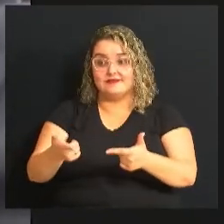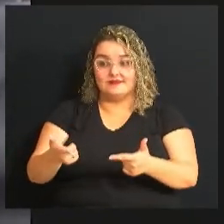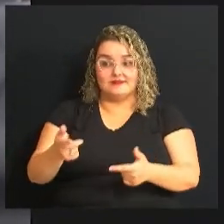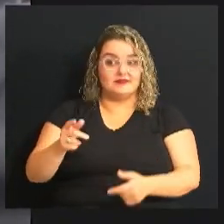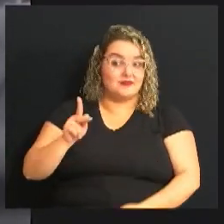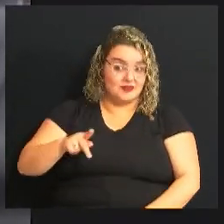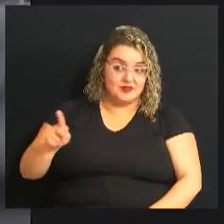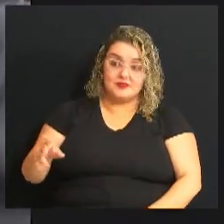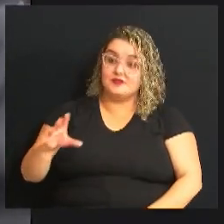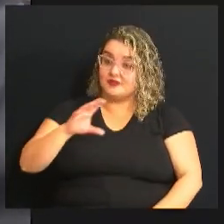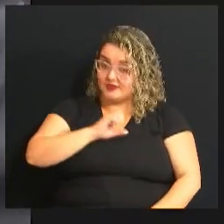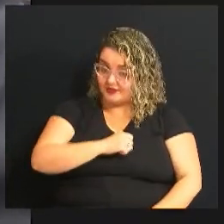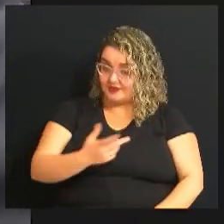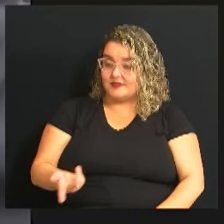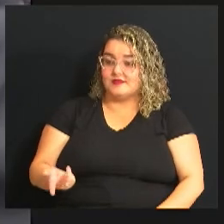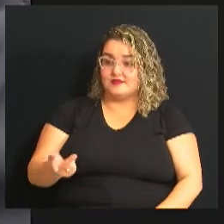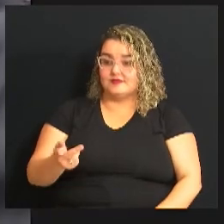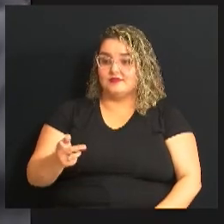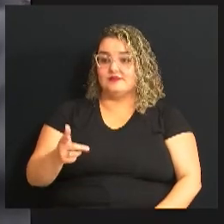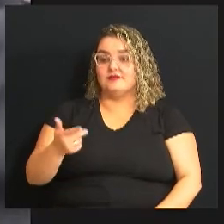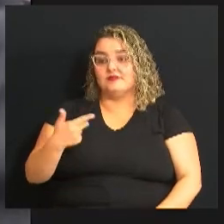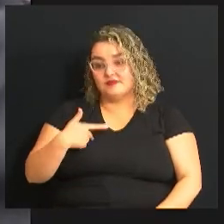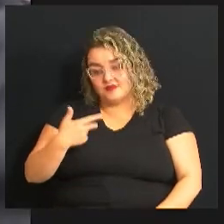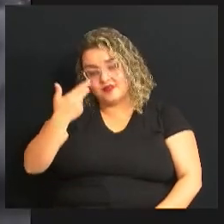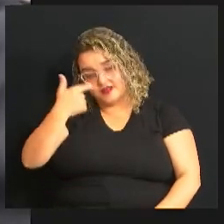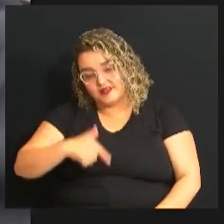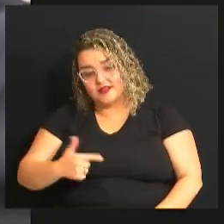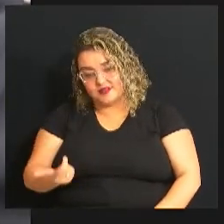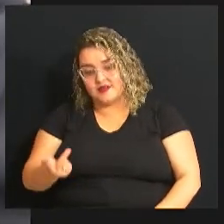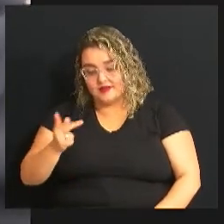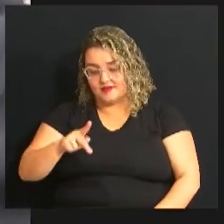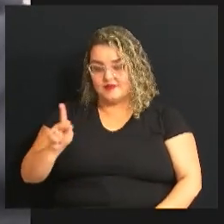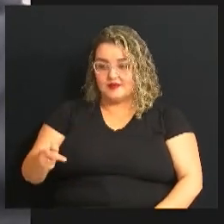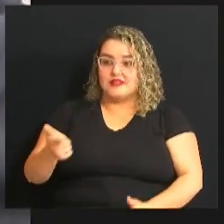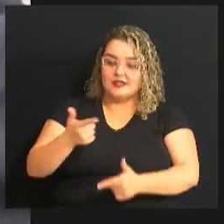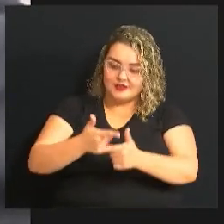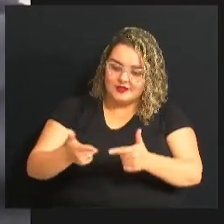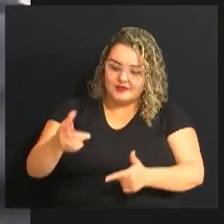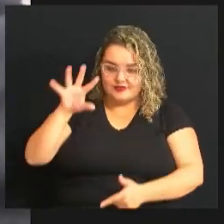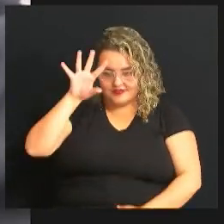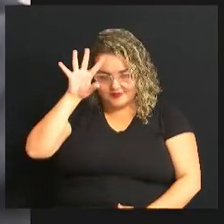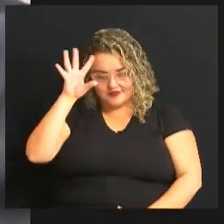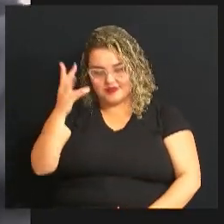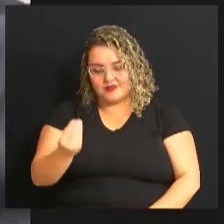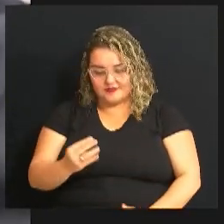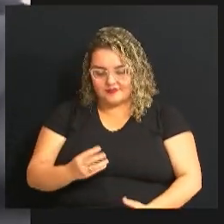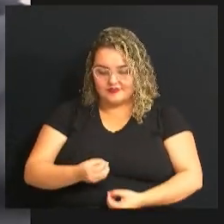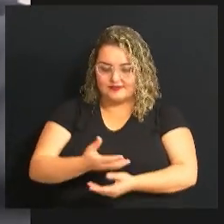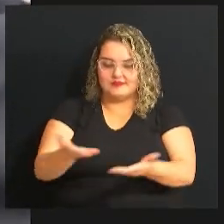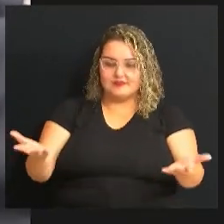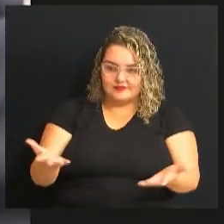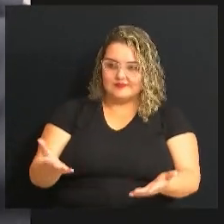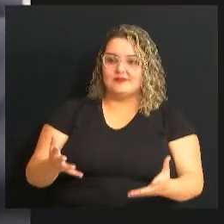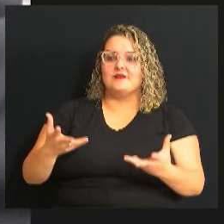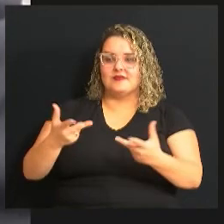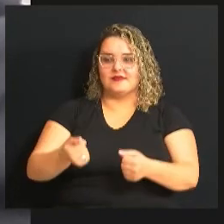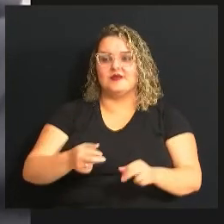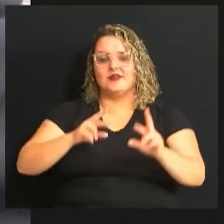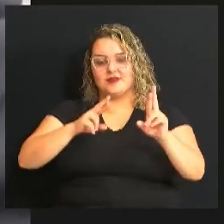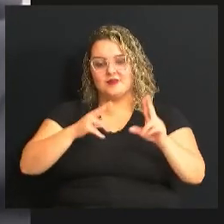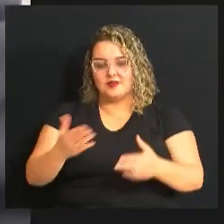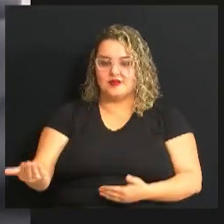gostam de fazer isso e eu, como professor, gosto muito de dividir aquilo que tenho aprendido nessa jornada toda. Espero todos vocês no Educa